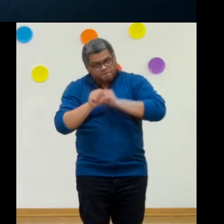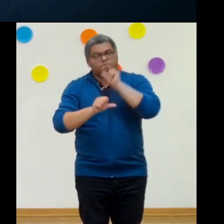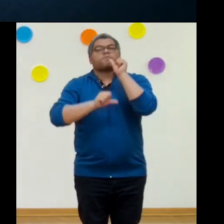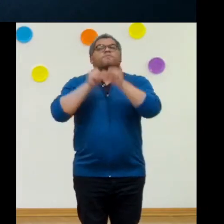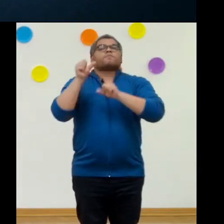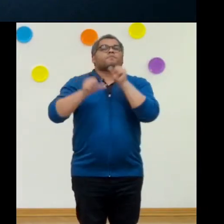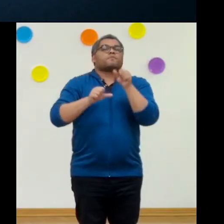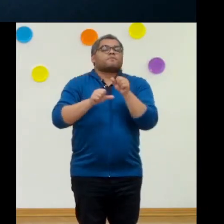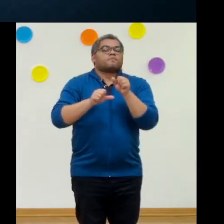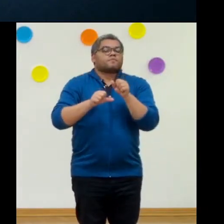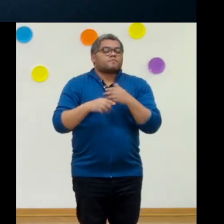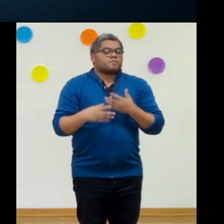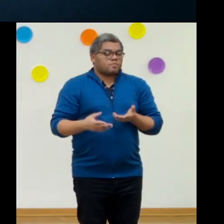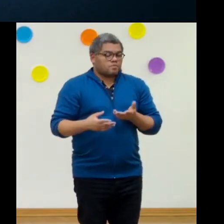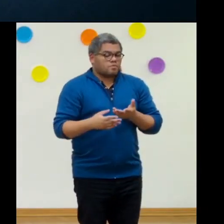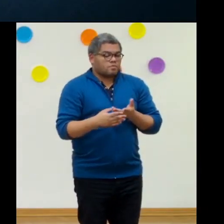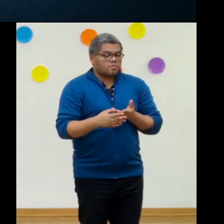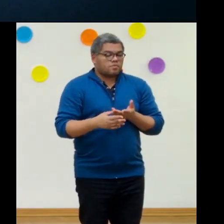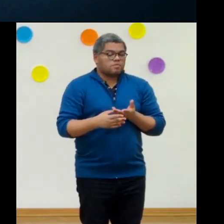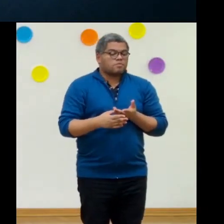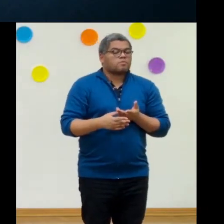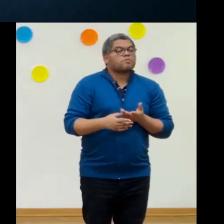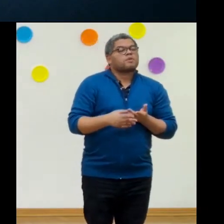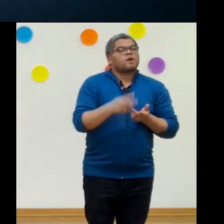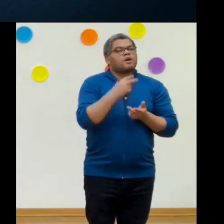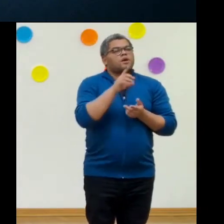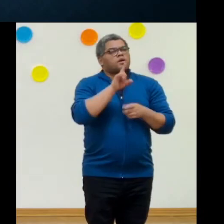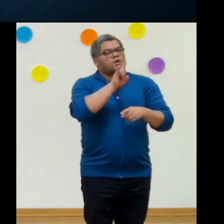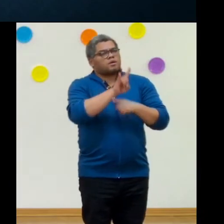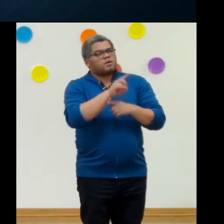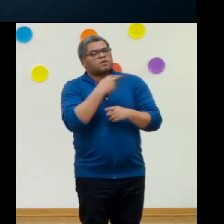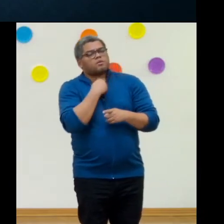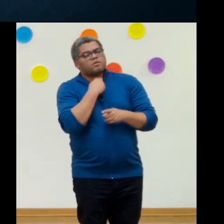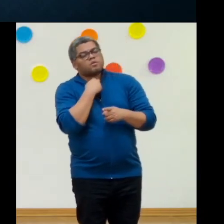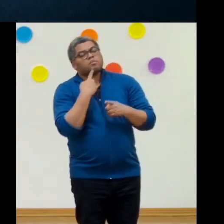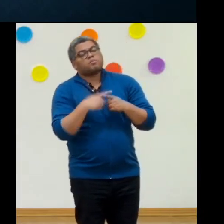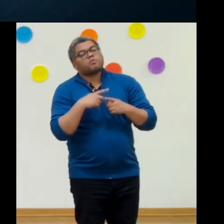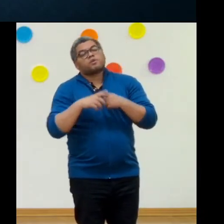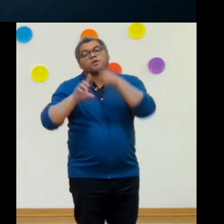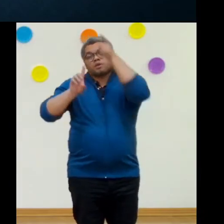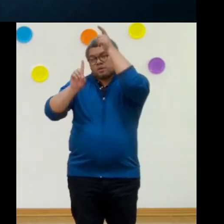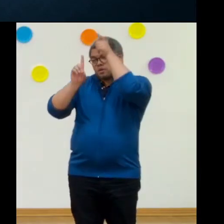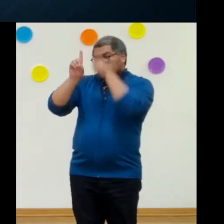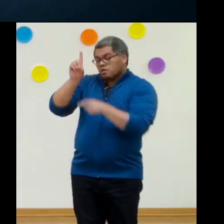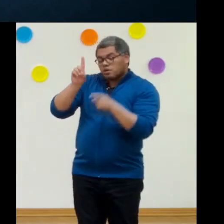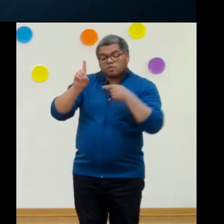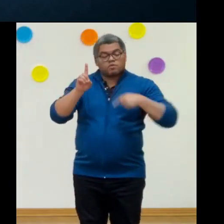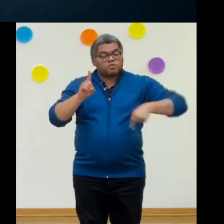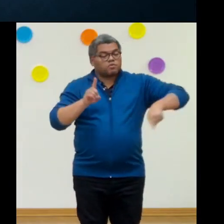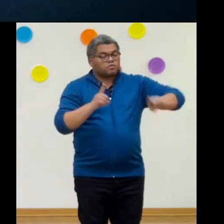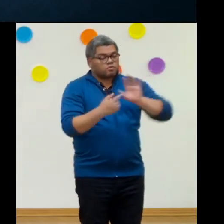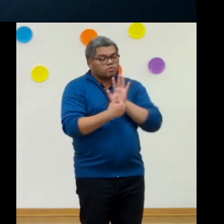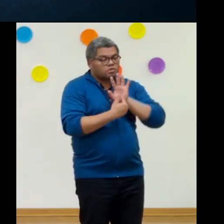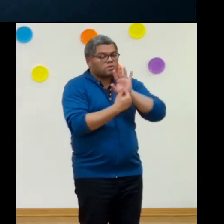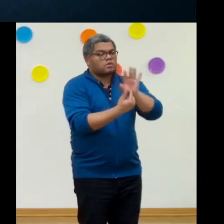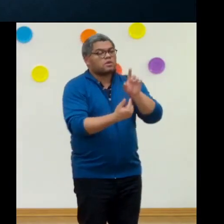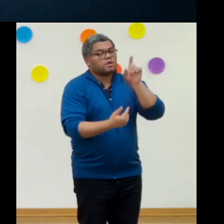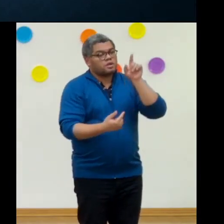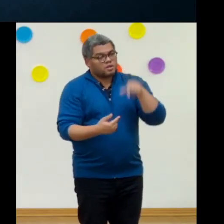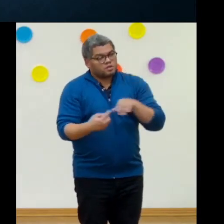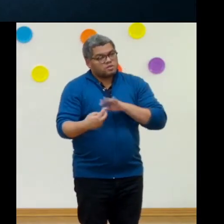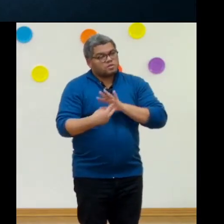adultera. Não adultere, você reflete meu caráter. Você está sendo refeito à minha imagem. Isso é